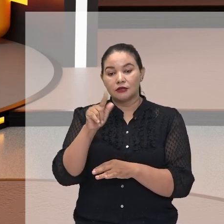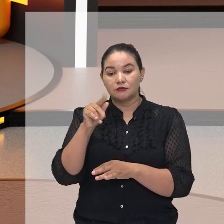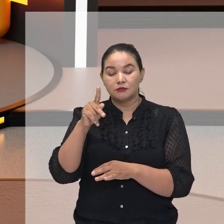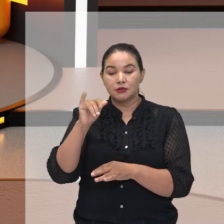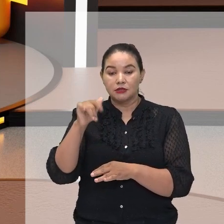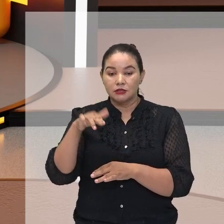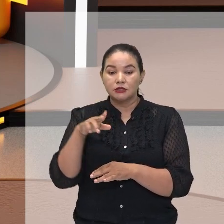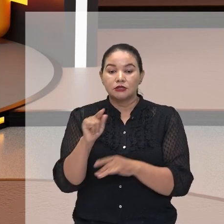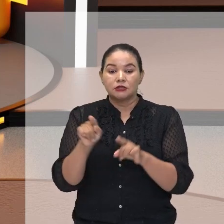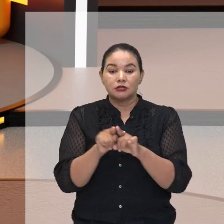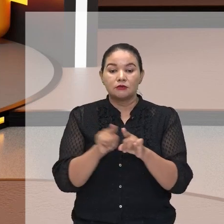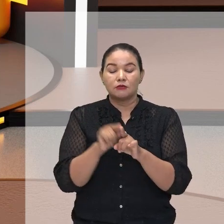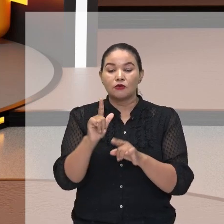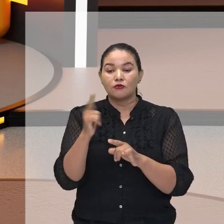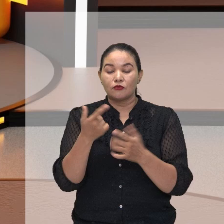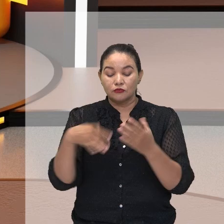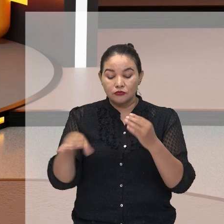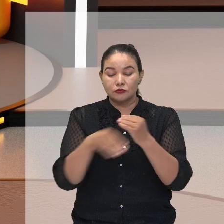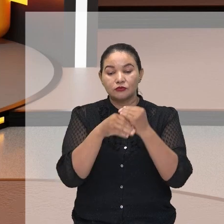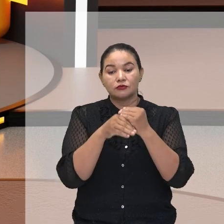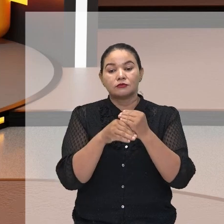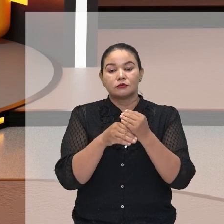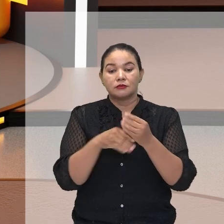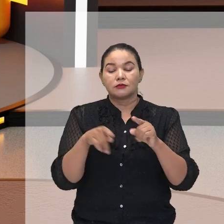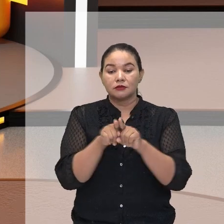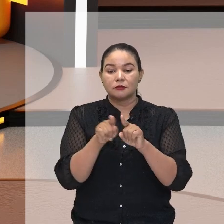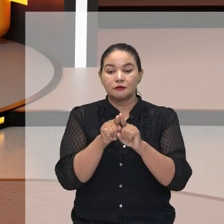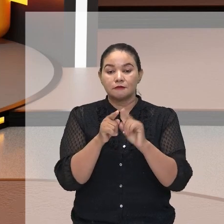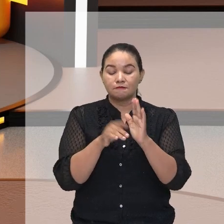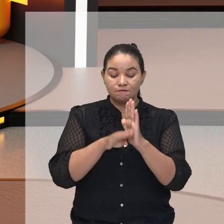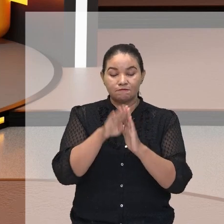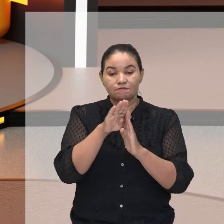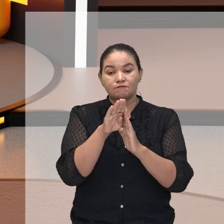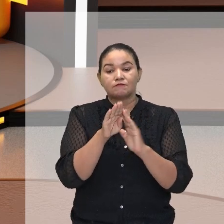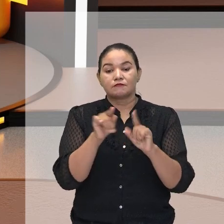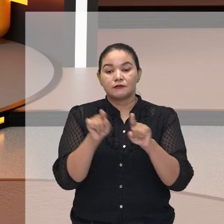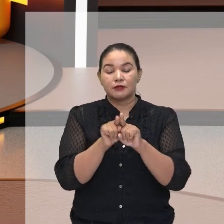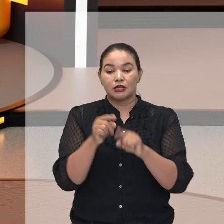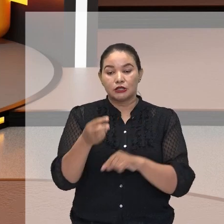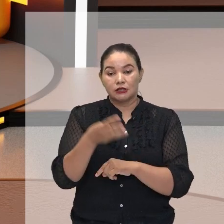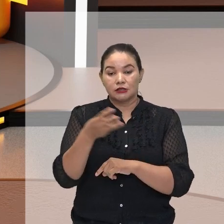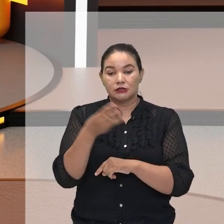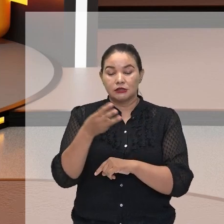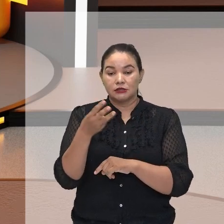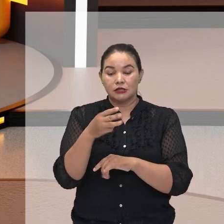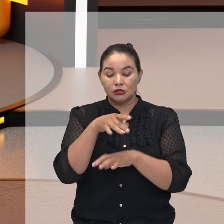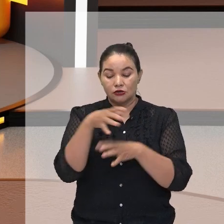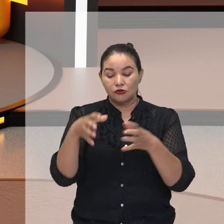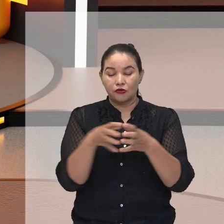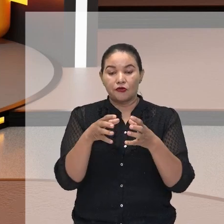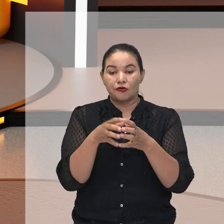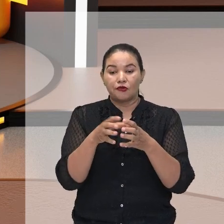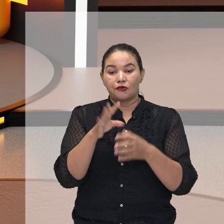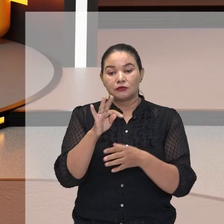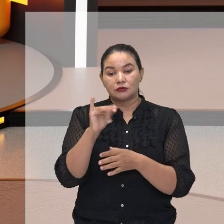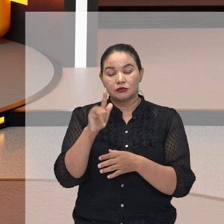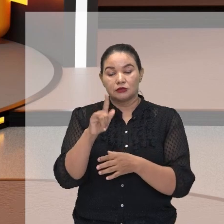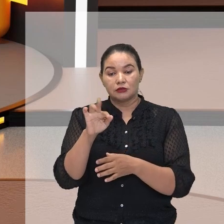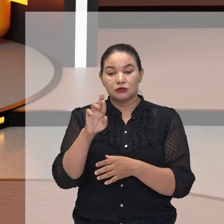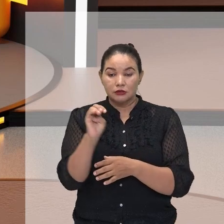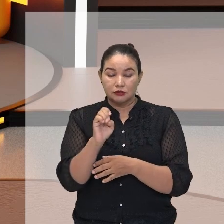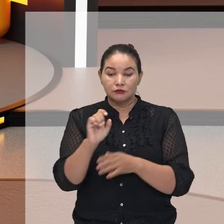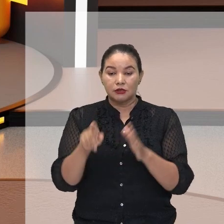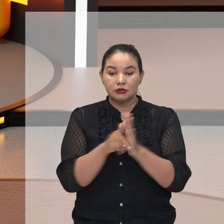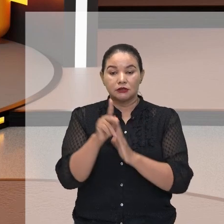desenvolvimento econômico acima da média e também se tornaram ali a terceira geração dos tigres asiáticos, tá? Então, esses